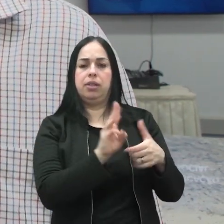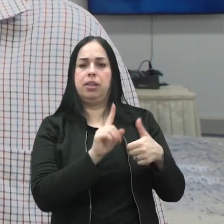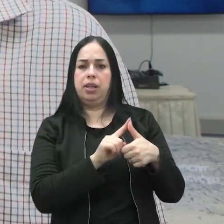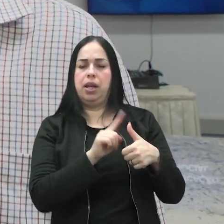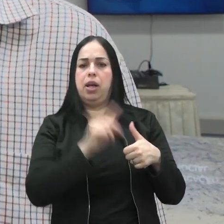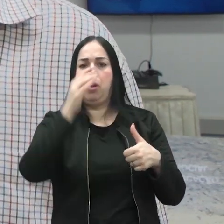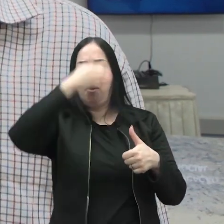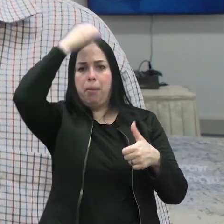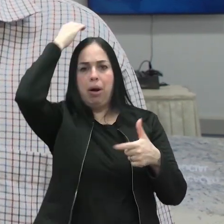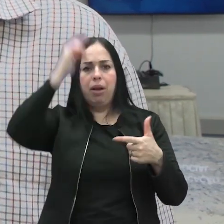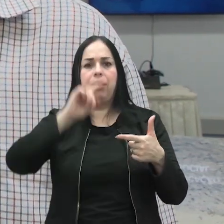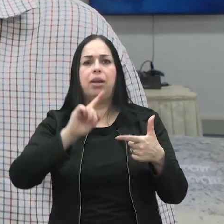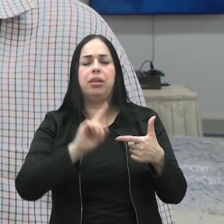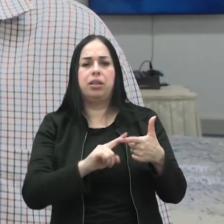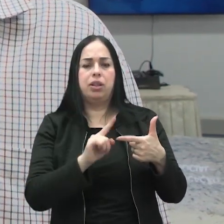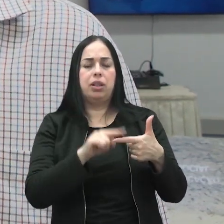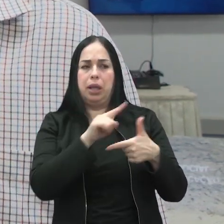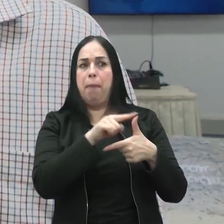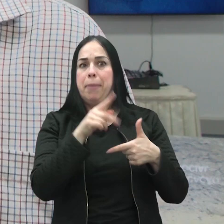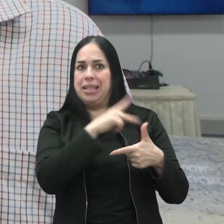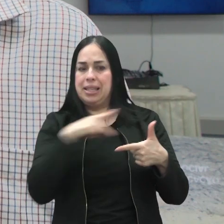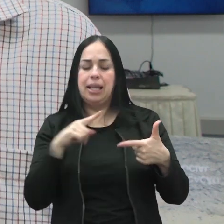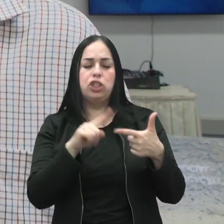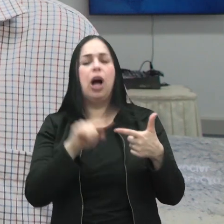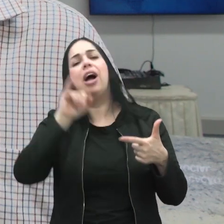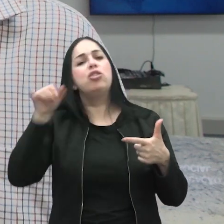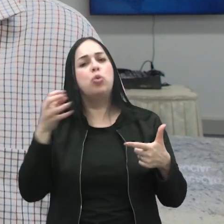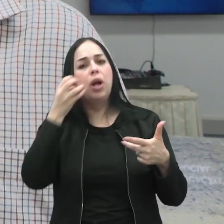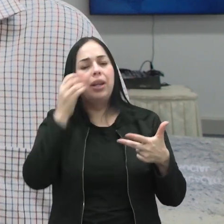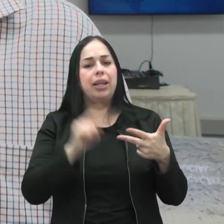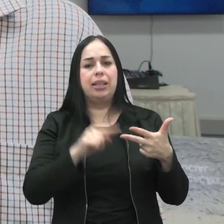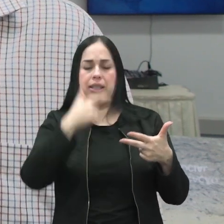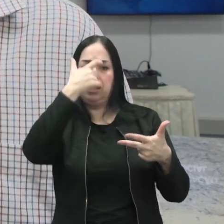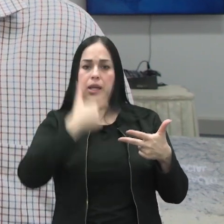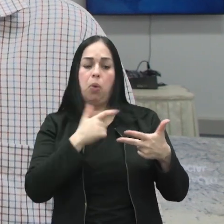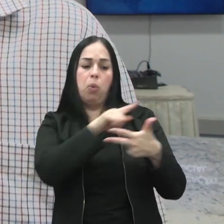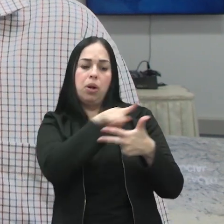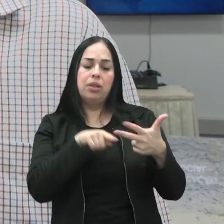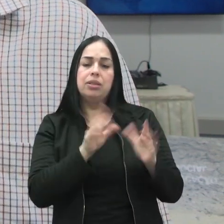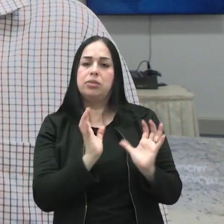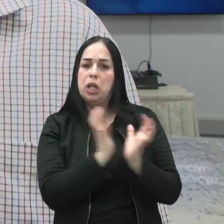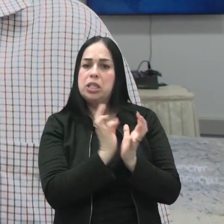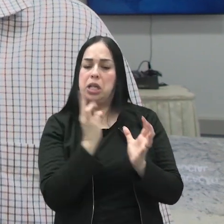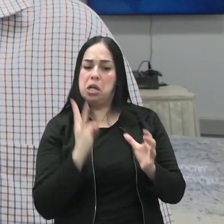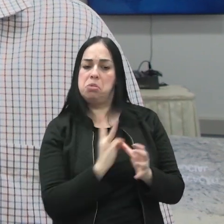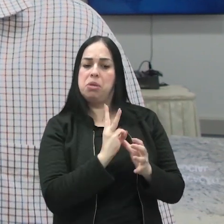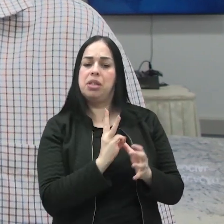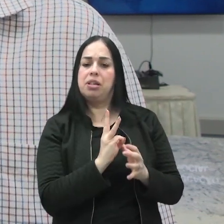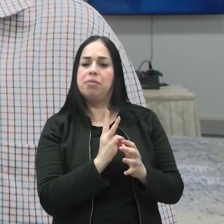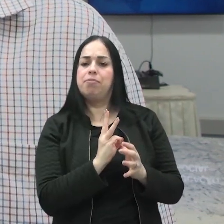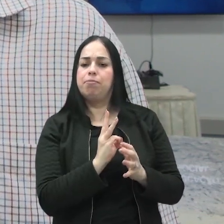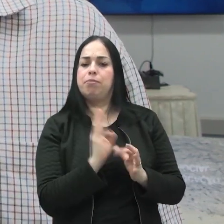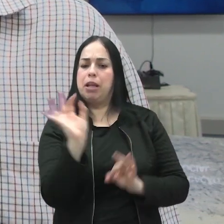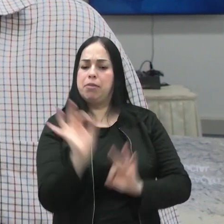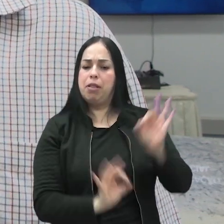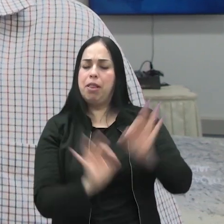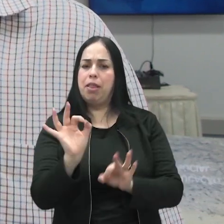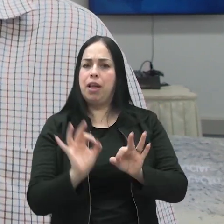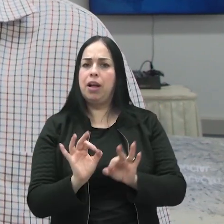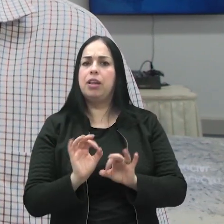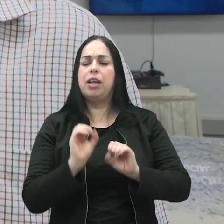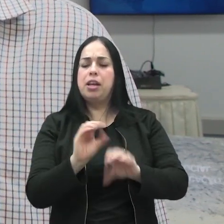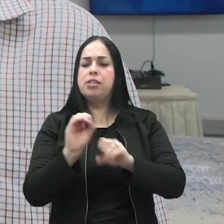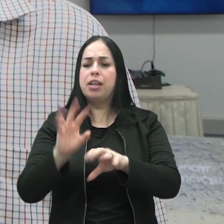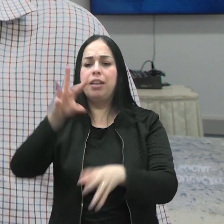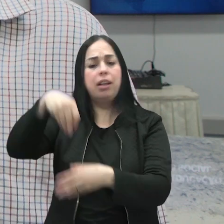3 vereadores, eu, o vereador Cláudio Apolinário, que é o presidente, a vereadora Juliana, a gente ganha uma força para que a gente possa levar esse